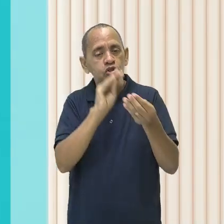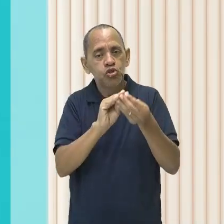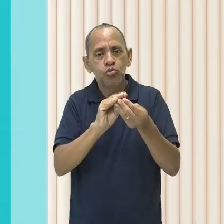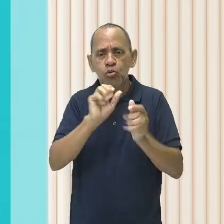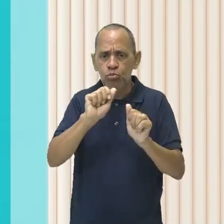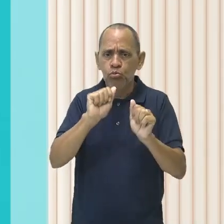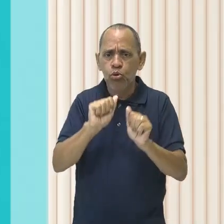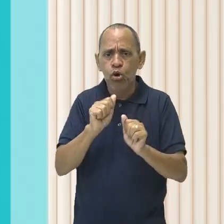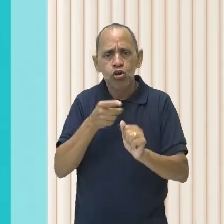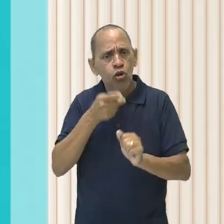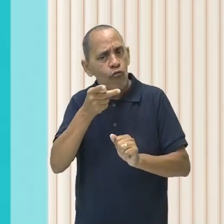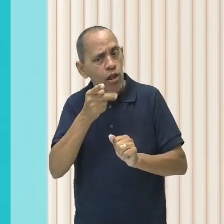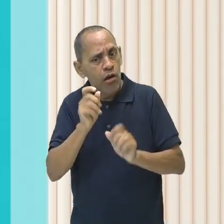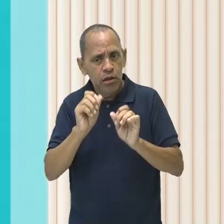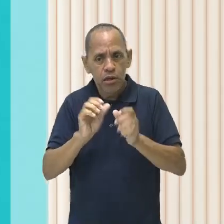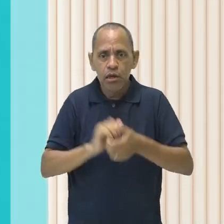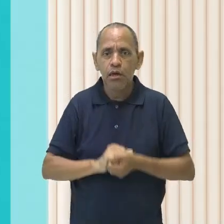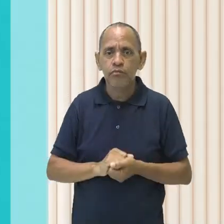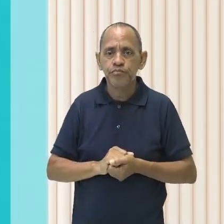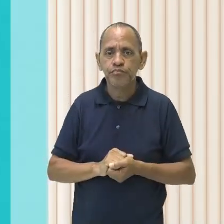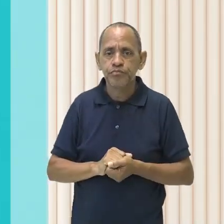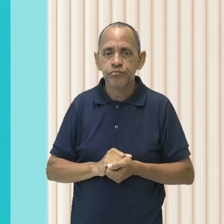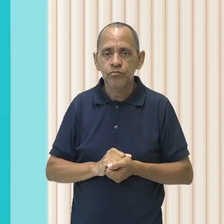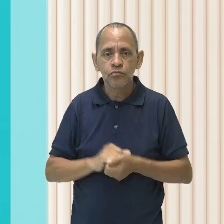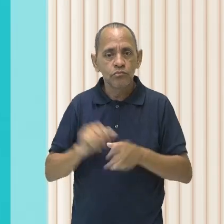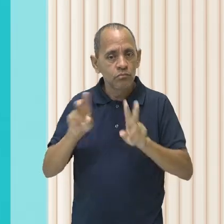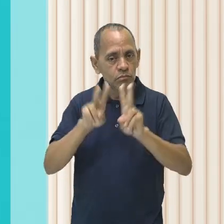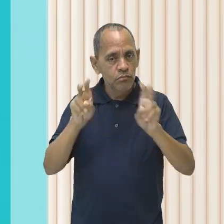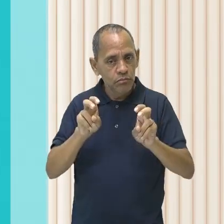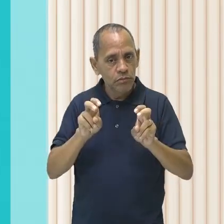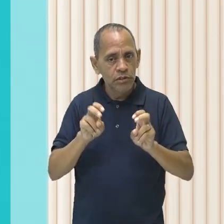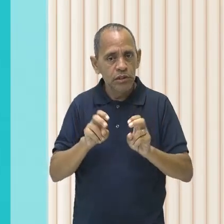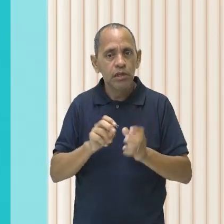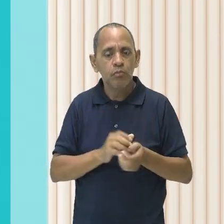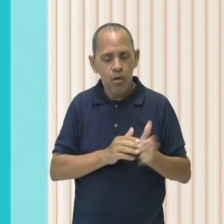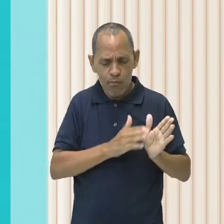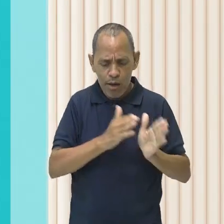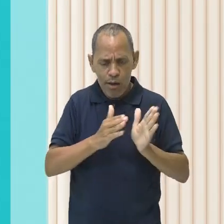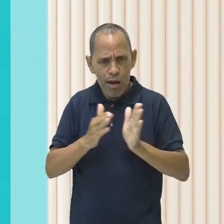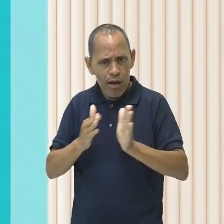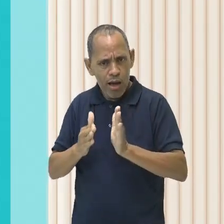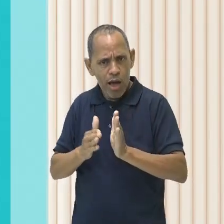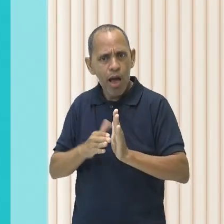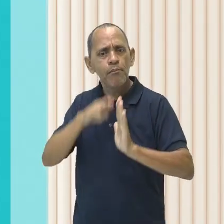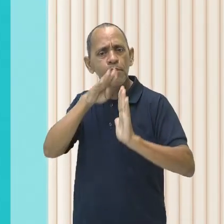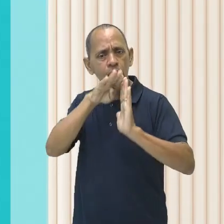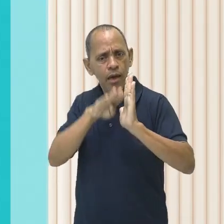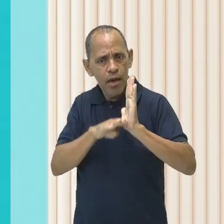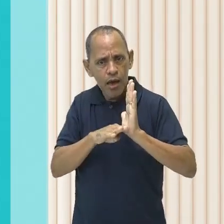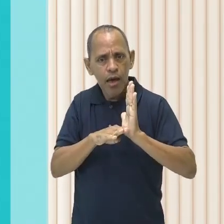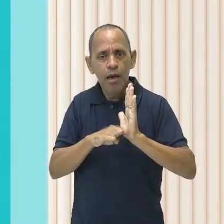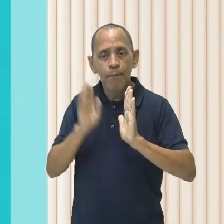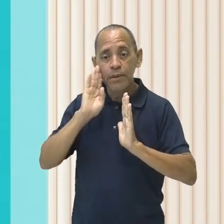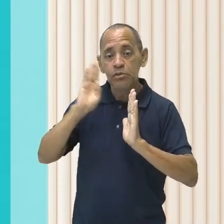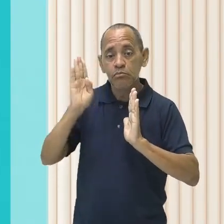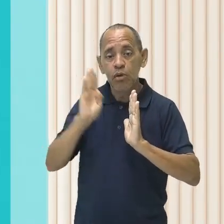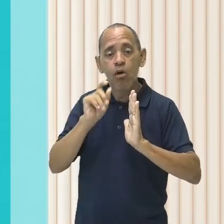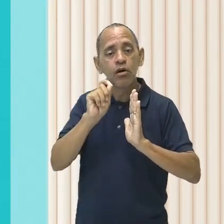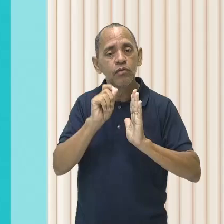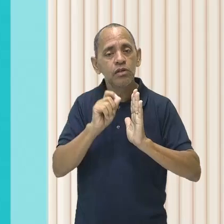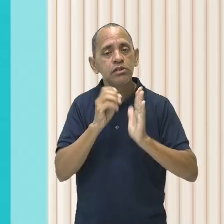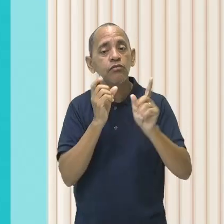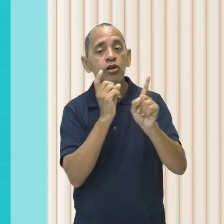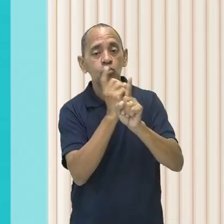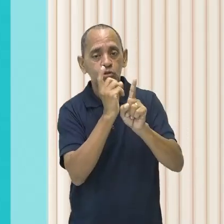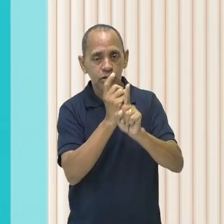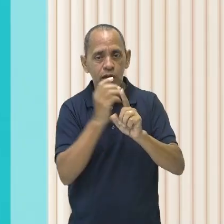ali daquela história? Ah, acontece isso, isso. E vai dizendo ali as partes de forma principal do que você vai encontrar ali.